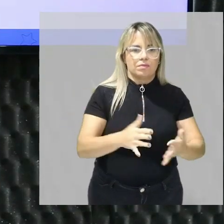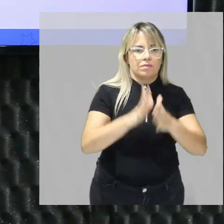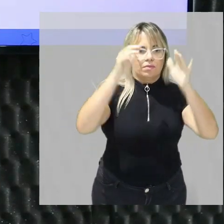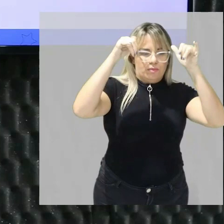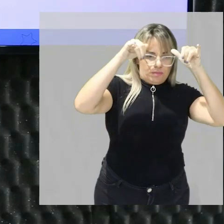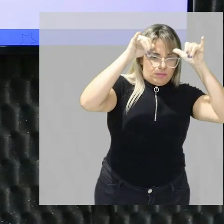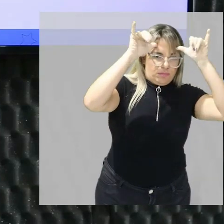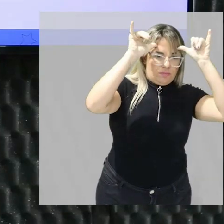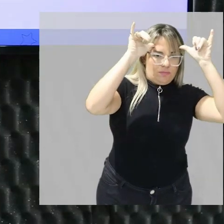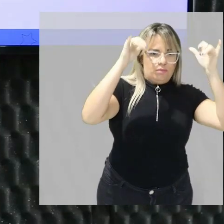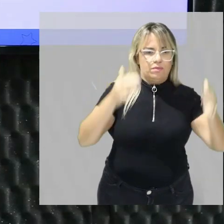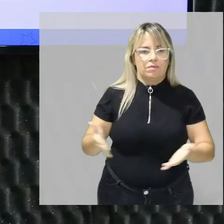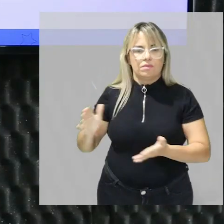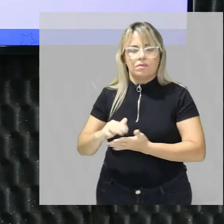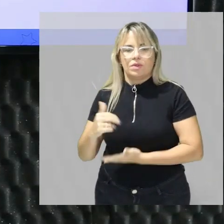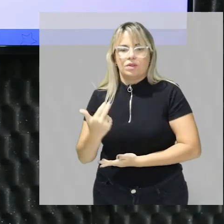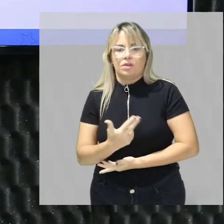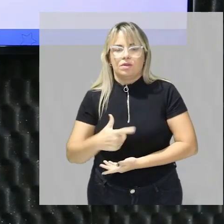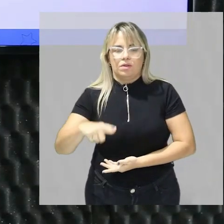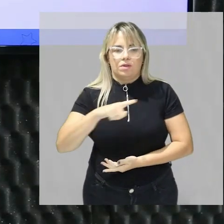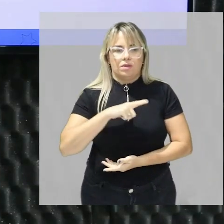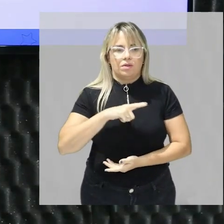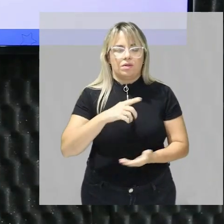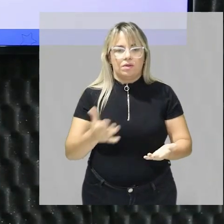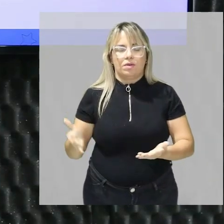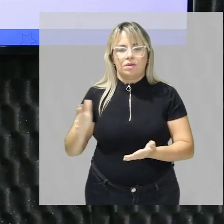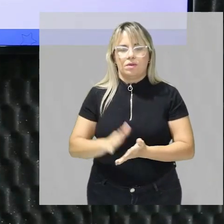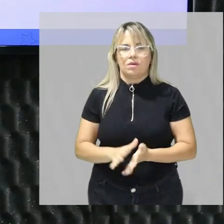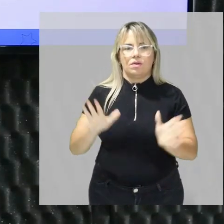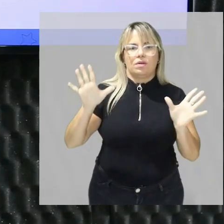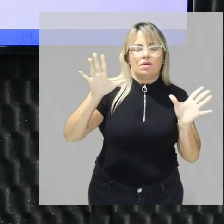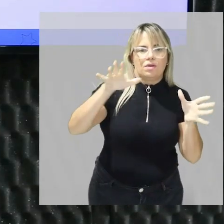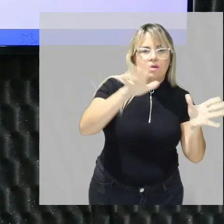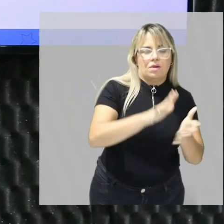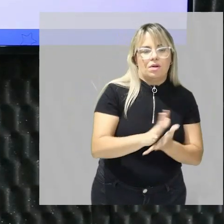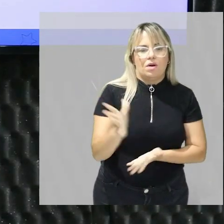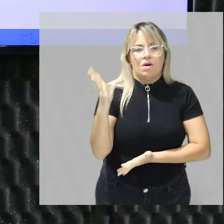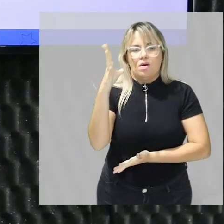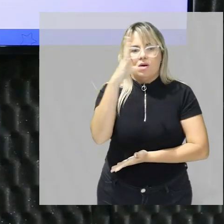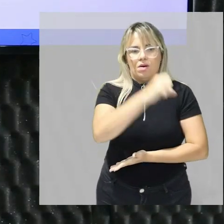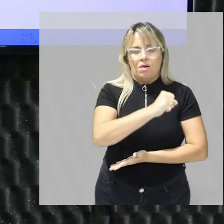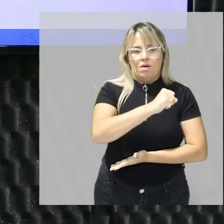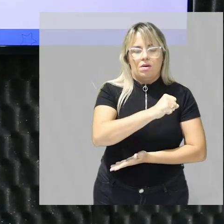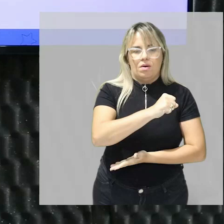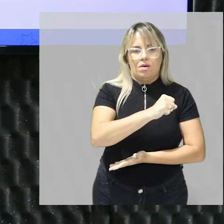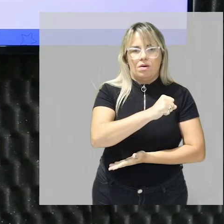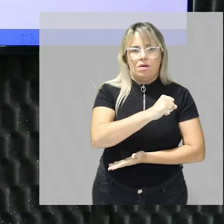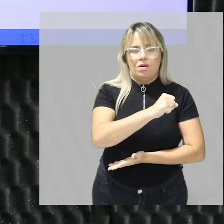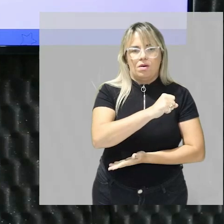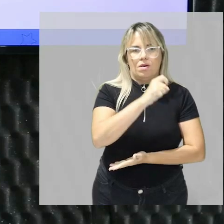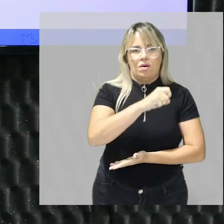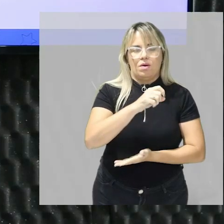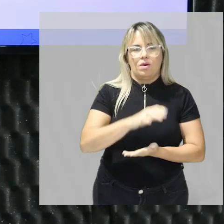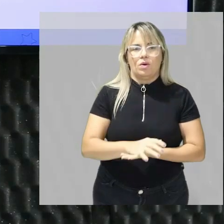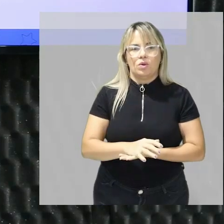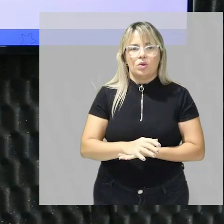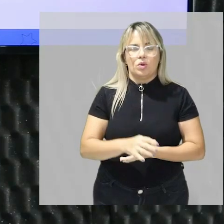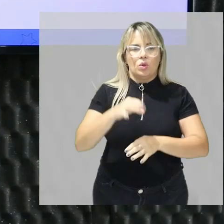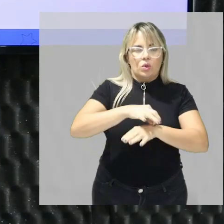búfalo, né? Nós temos ali o pássaro que se alimenta dos carrapatos,